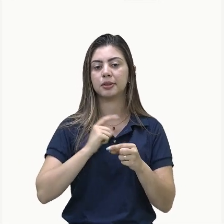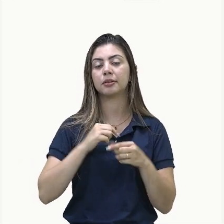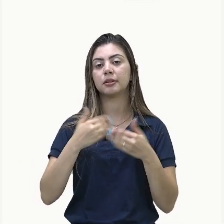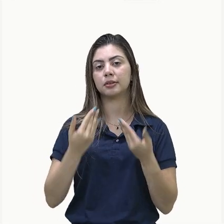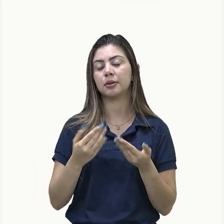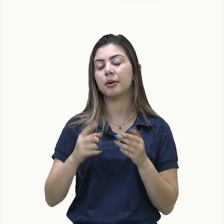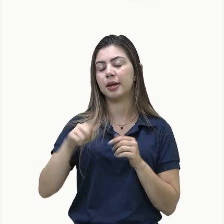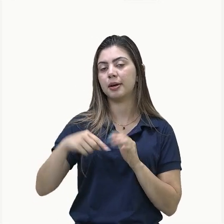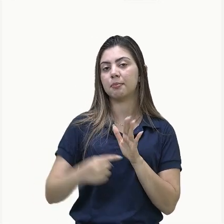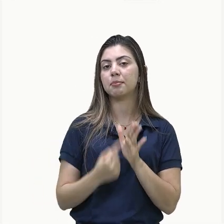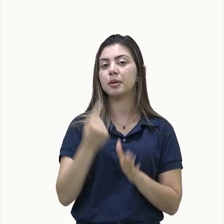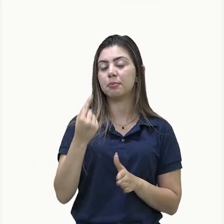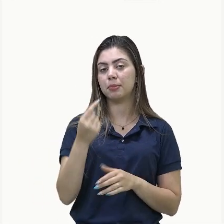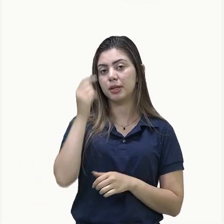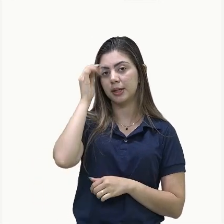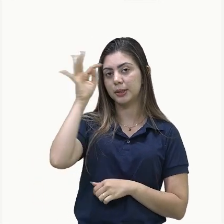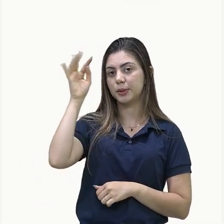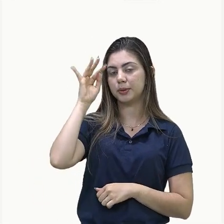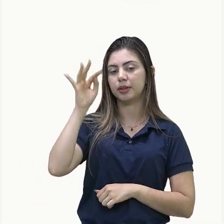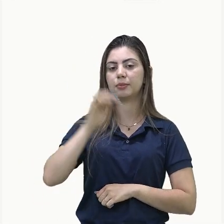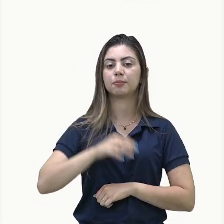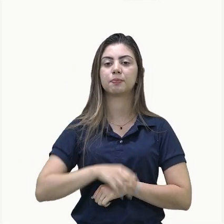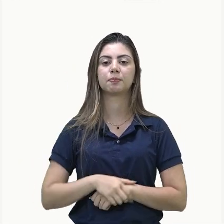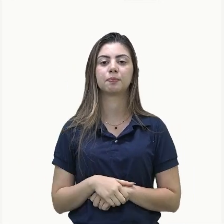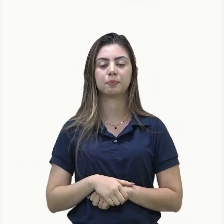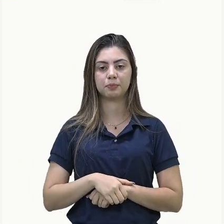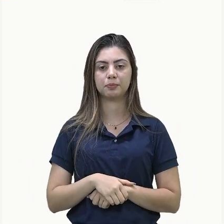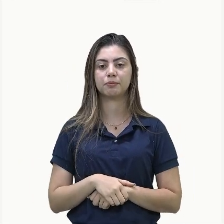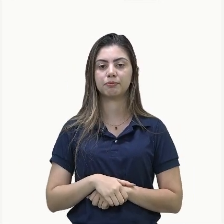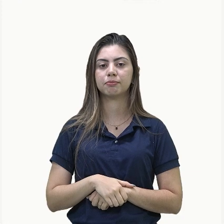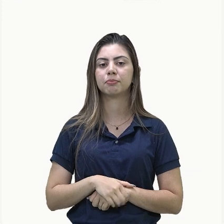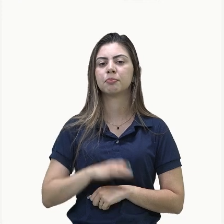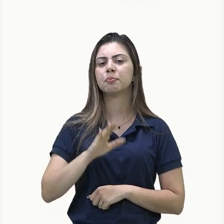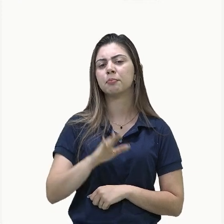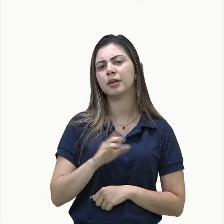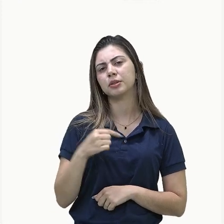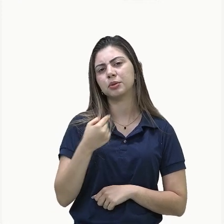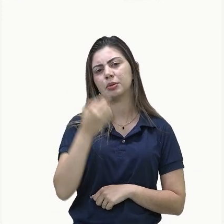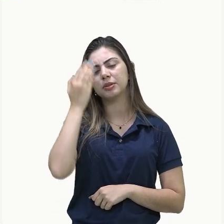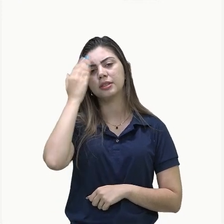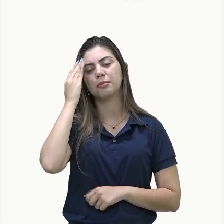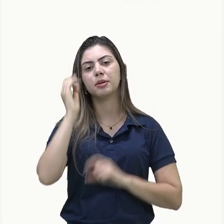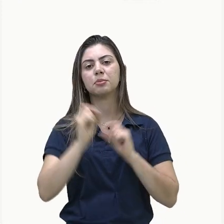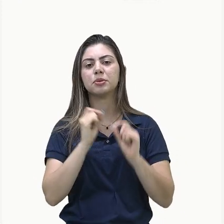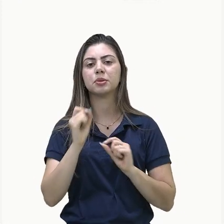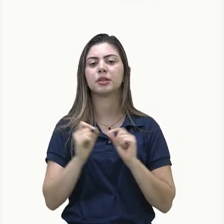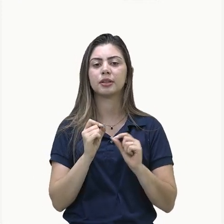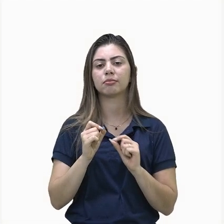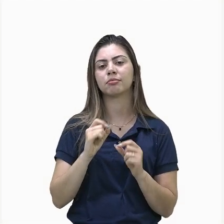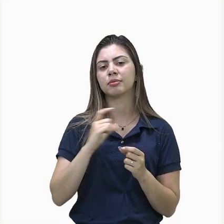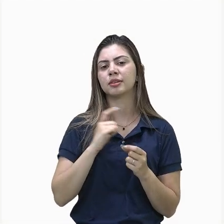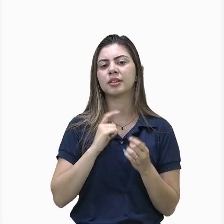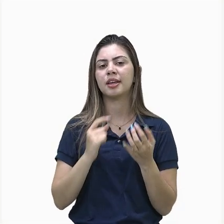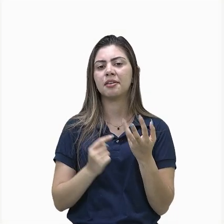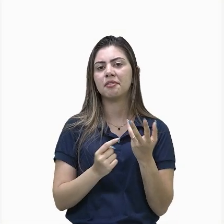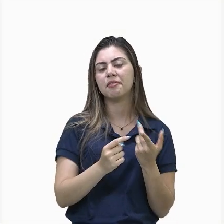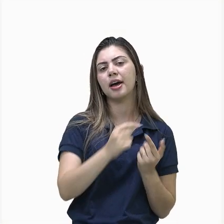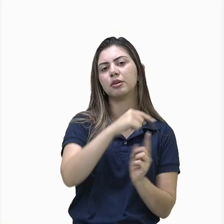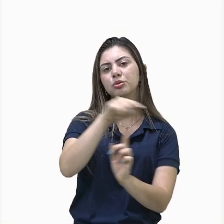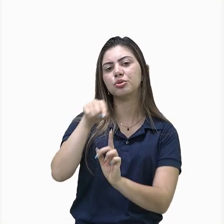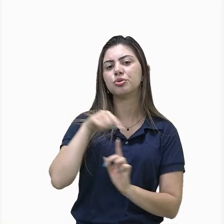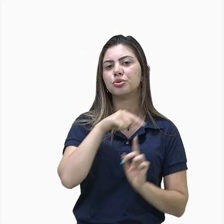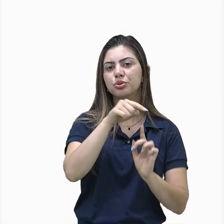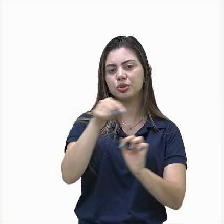lei de Ohm, né, a definição de resistência. Agora, os resistores, eles têm diversas